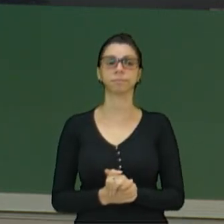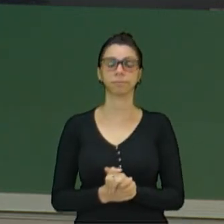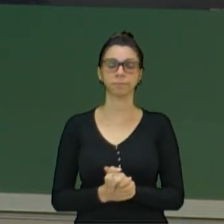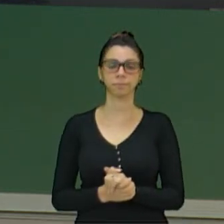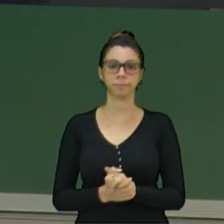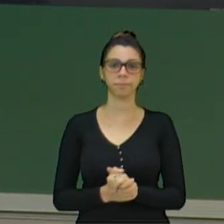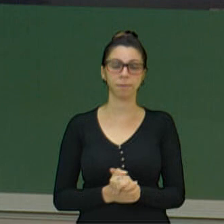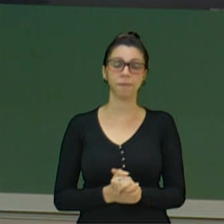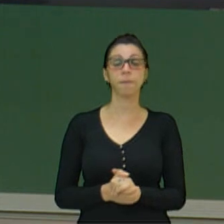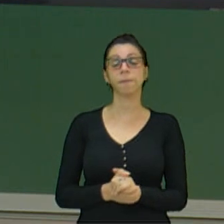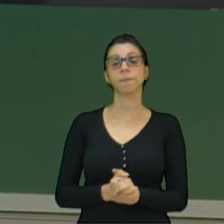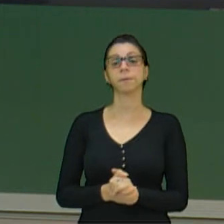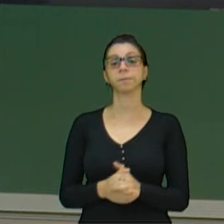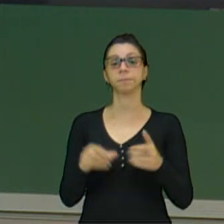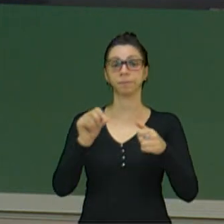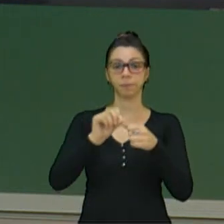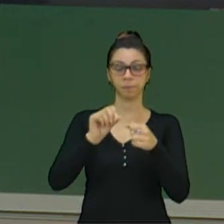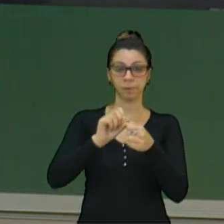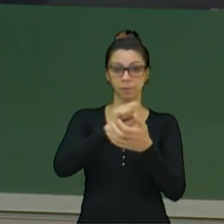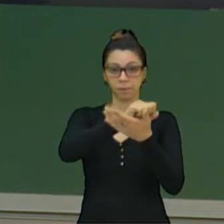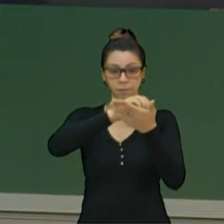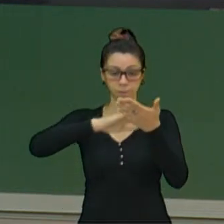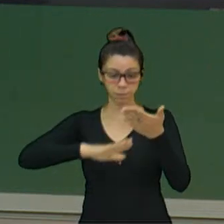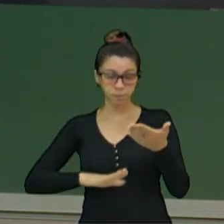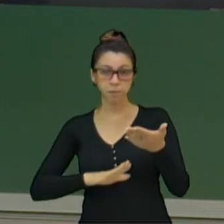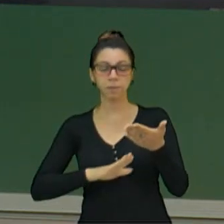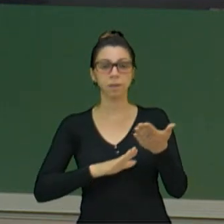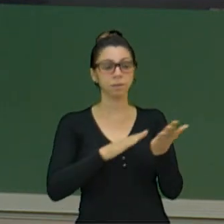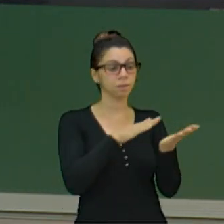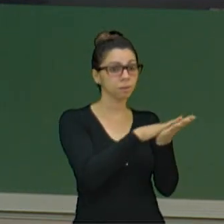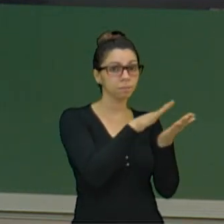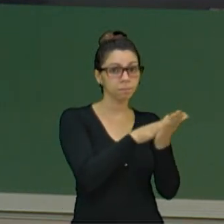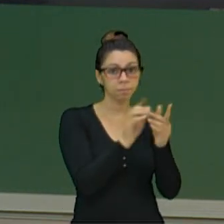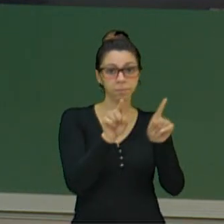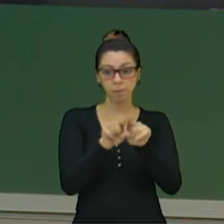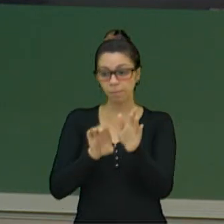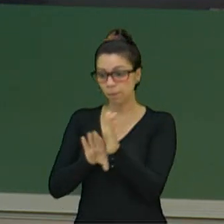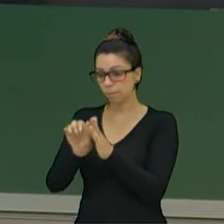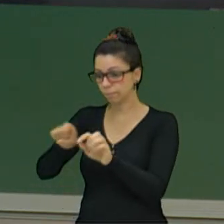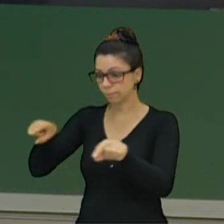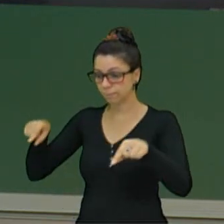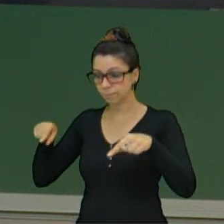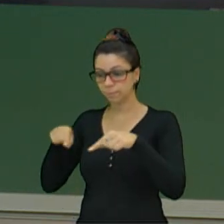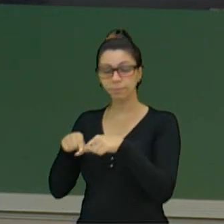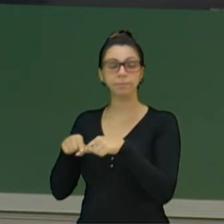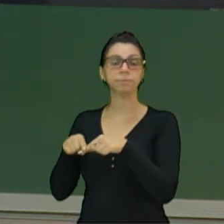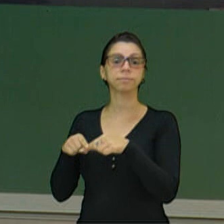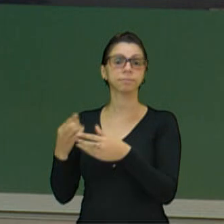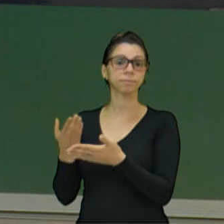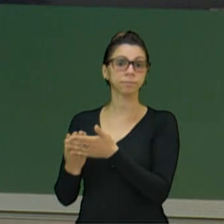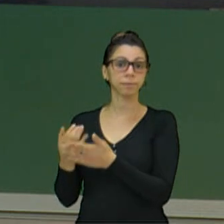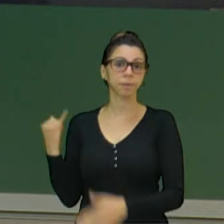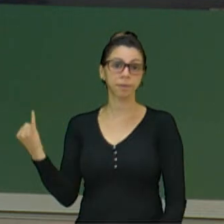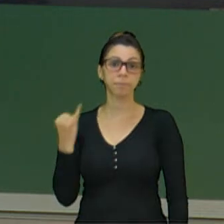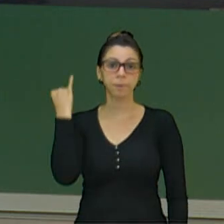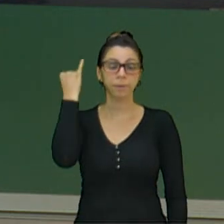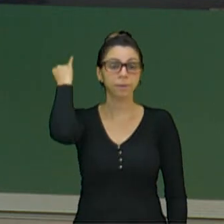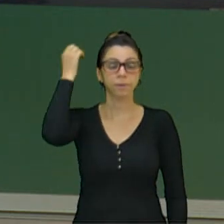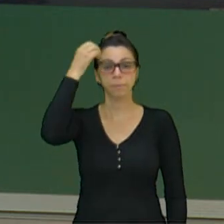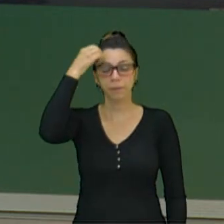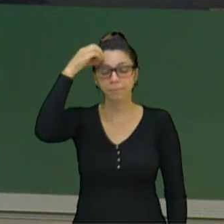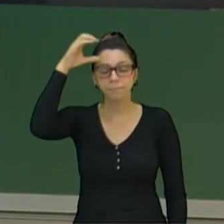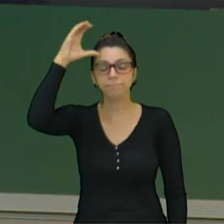Realizar as atividades impressas e no Classroom é importante para você validar todo esse conhecimento que a gente está passando para vocês. Então